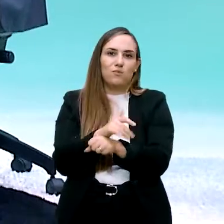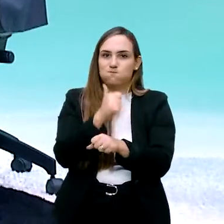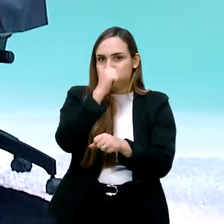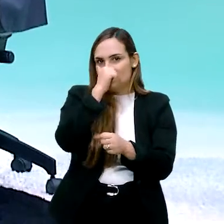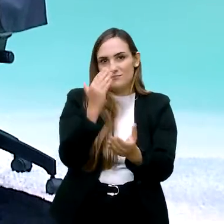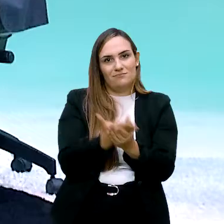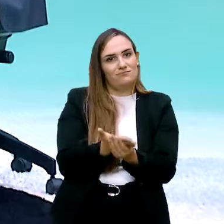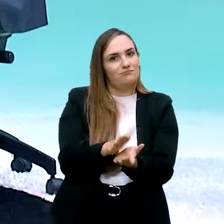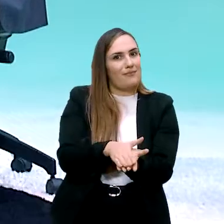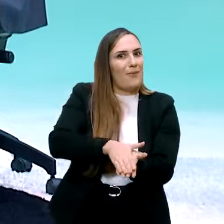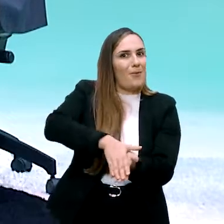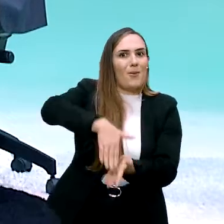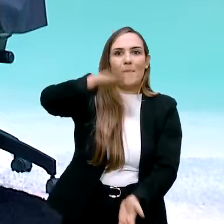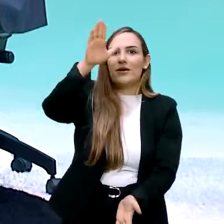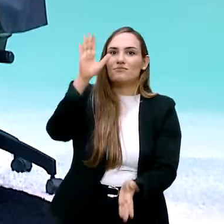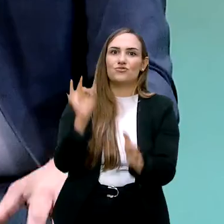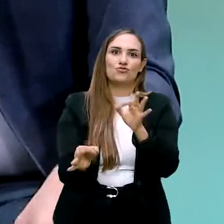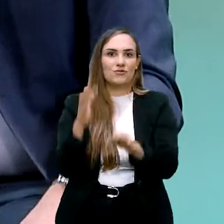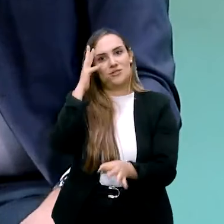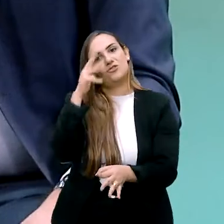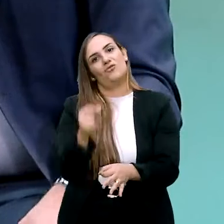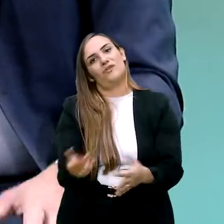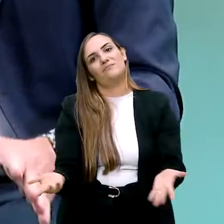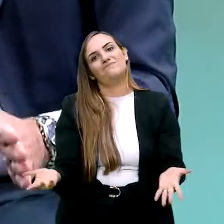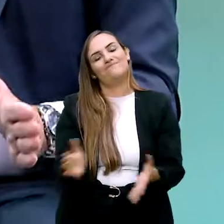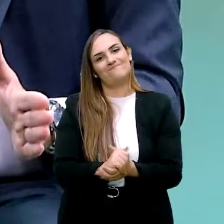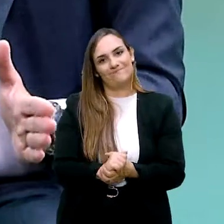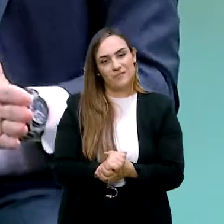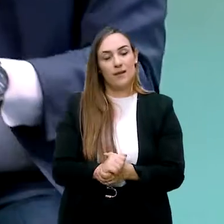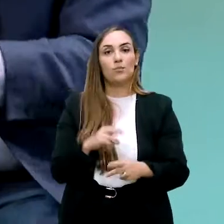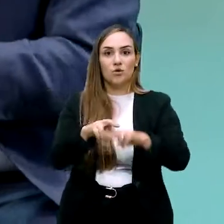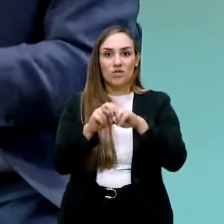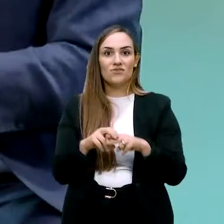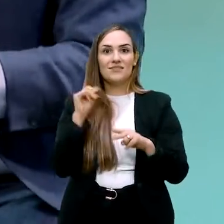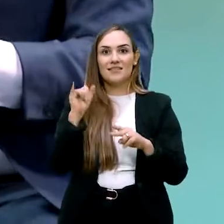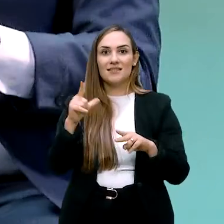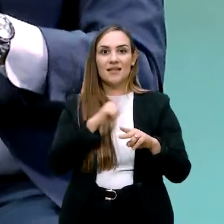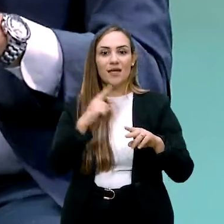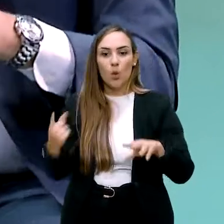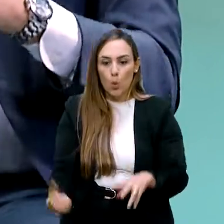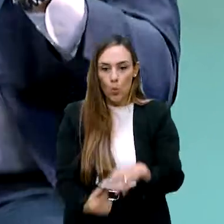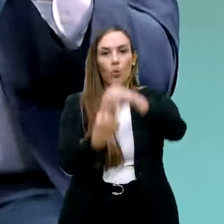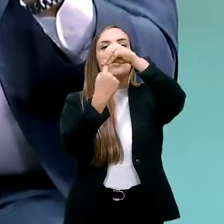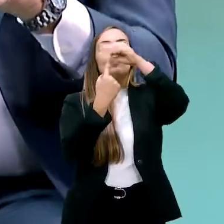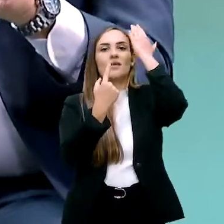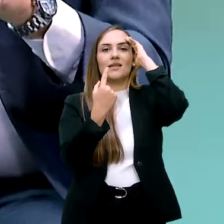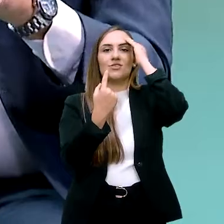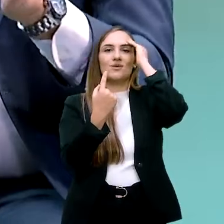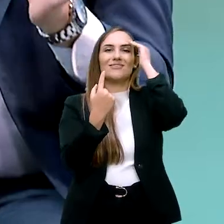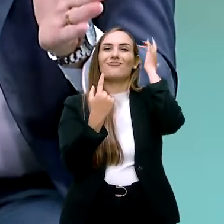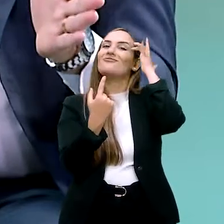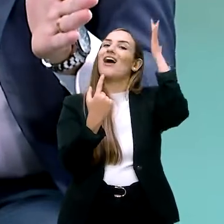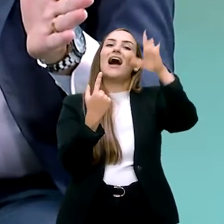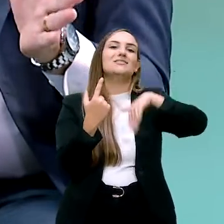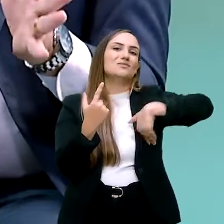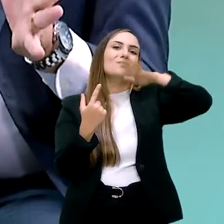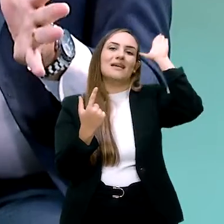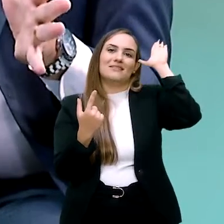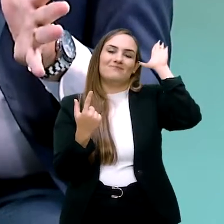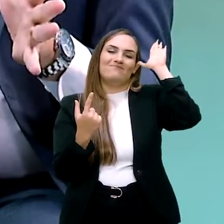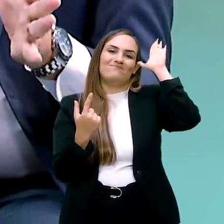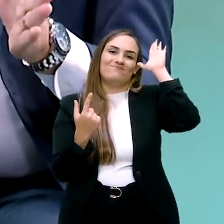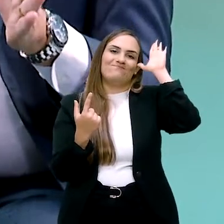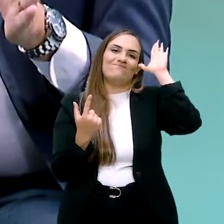com milhares de processos, e então a unificação, digamos assim, de um entendimento por parte do Superior